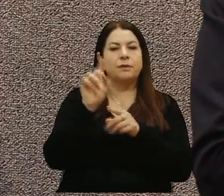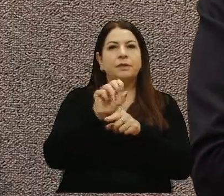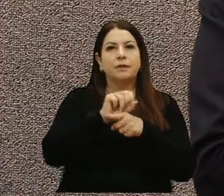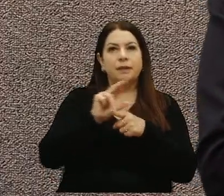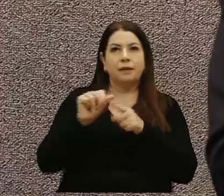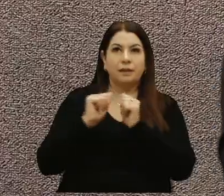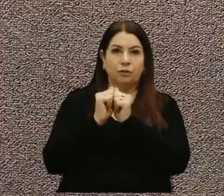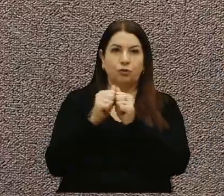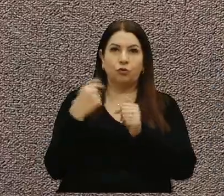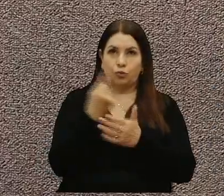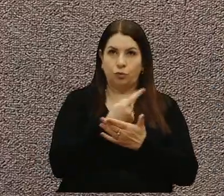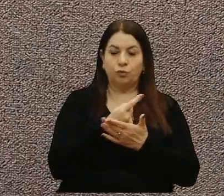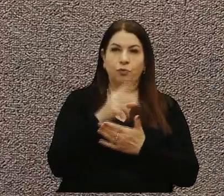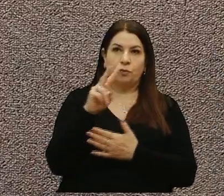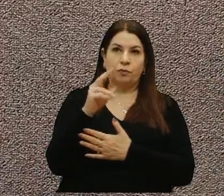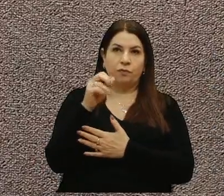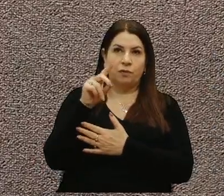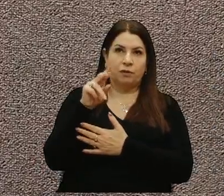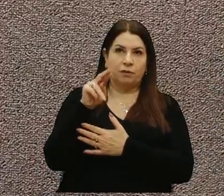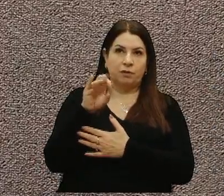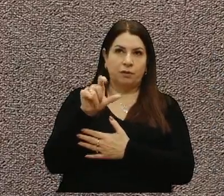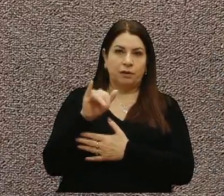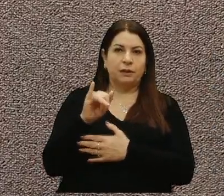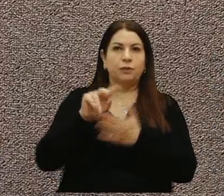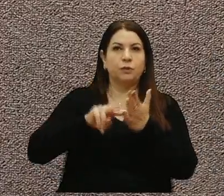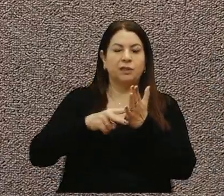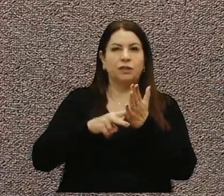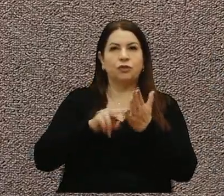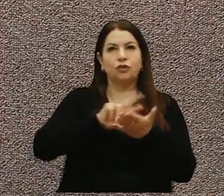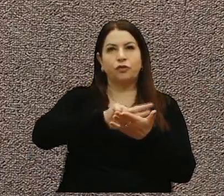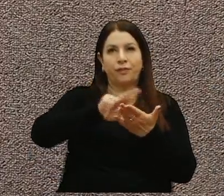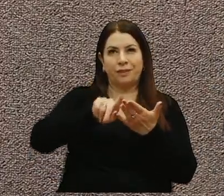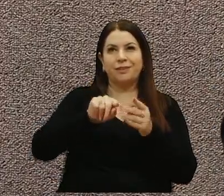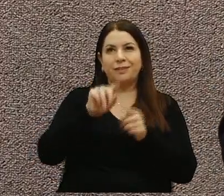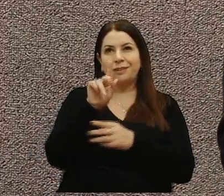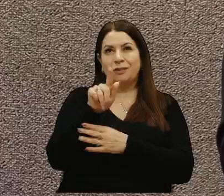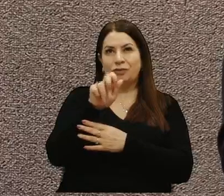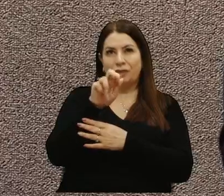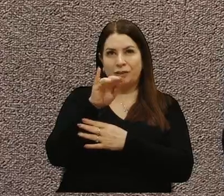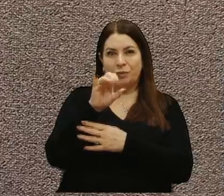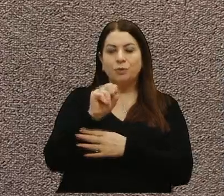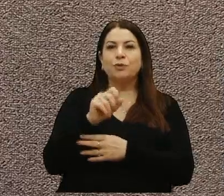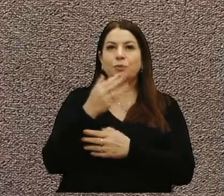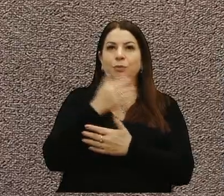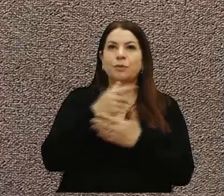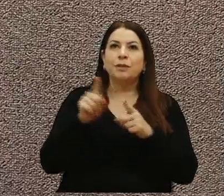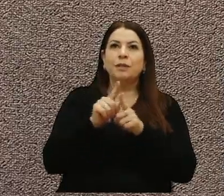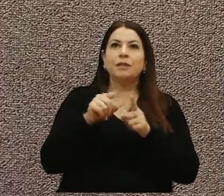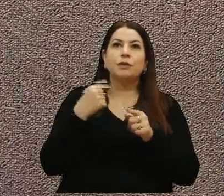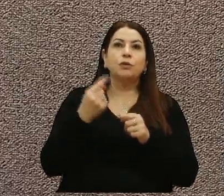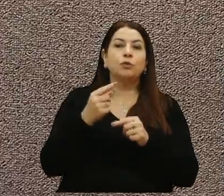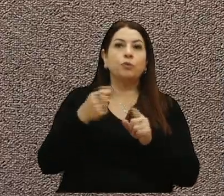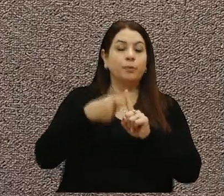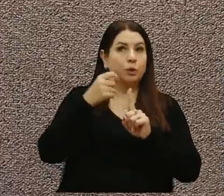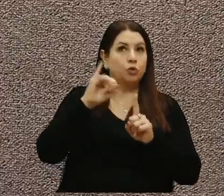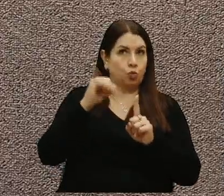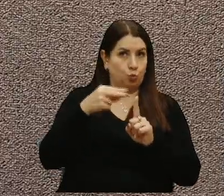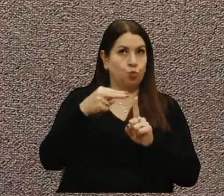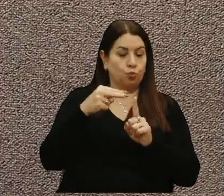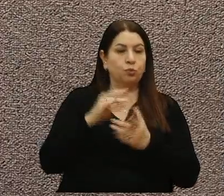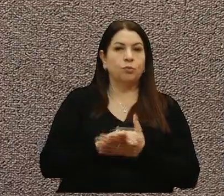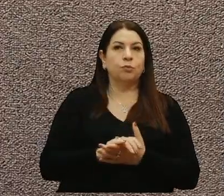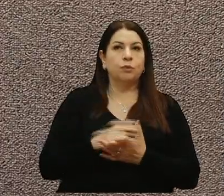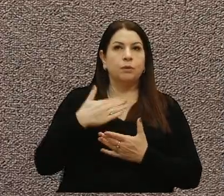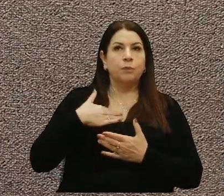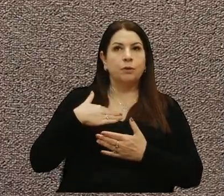do Sindigêneros, Vanderlei Fantinel do Sindigêneros. Lembro que no mês de junho eu recebi no